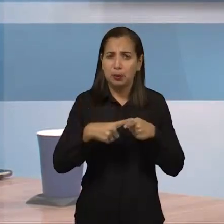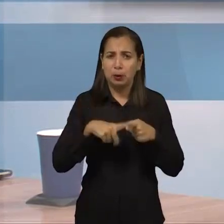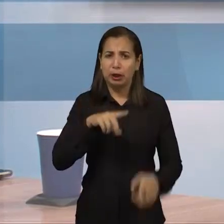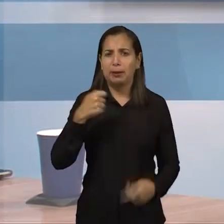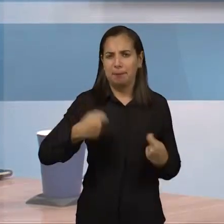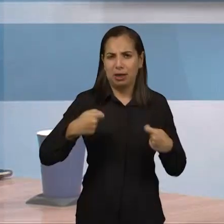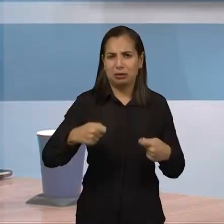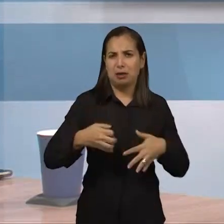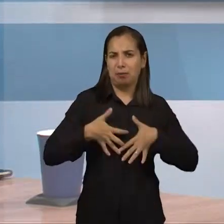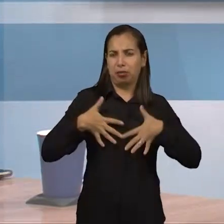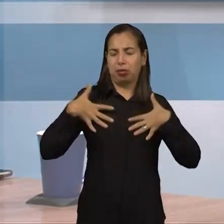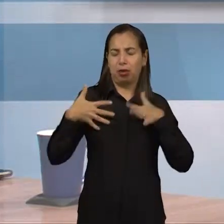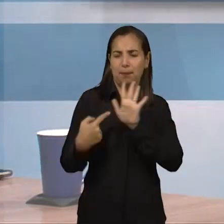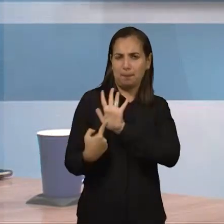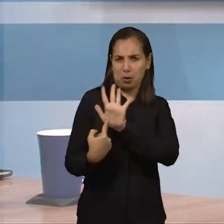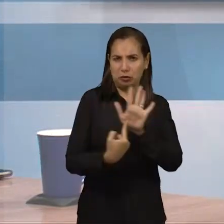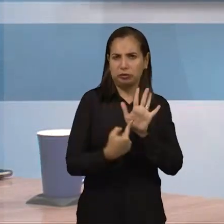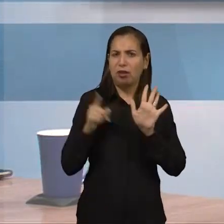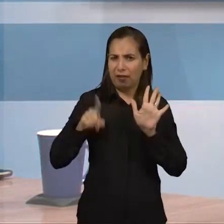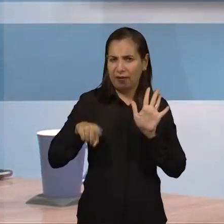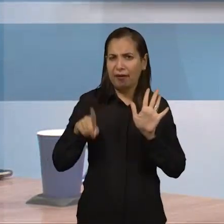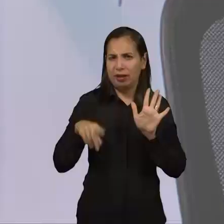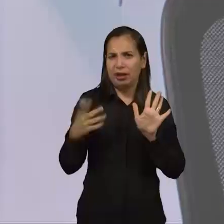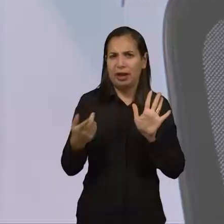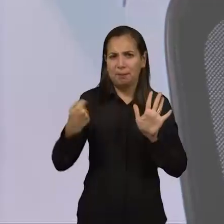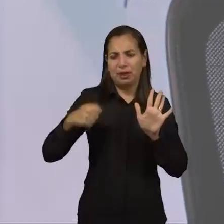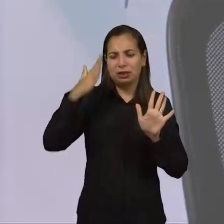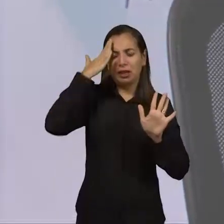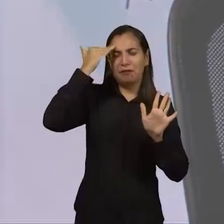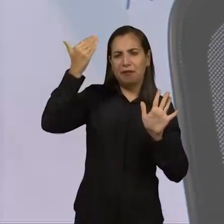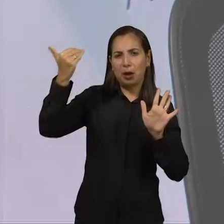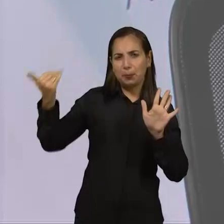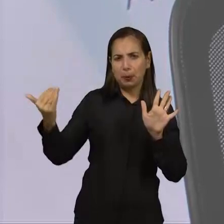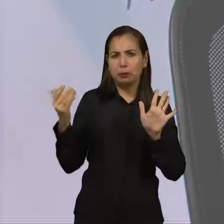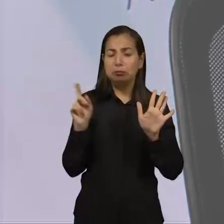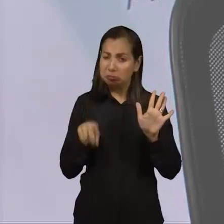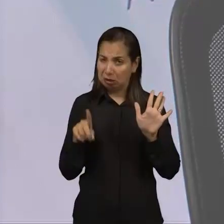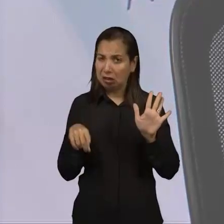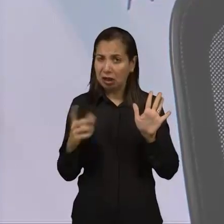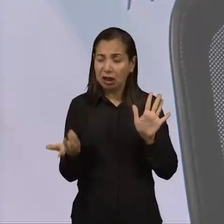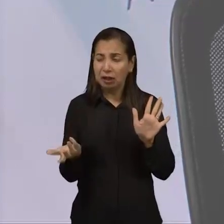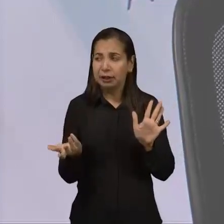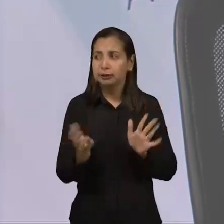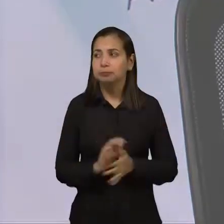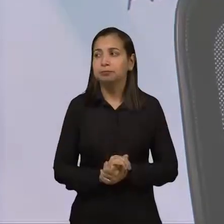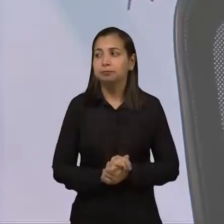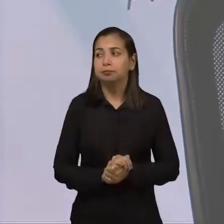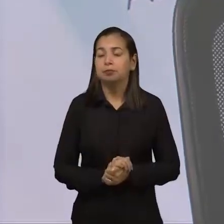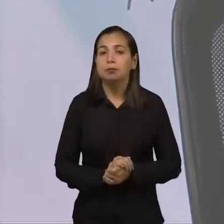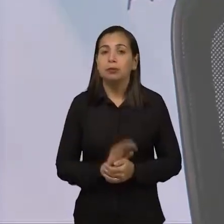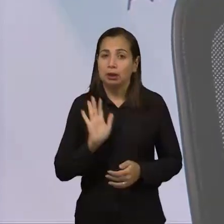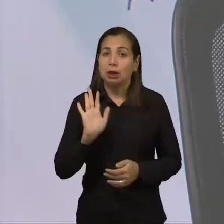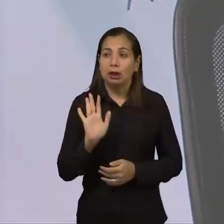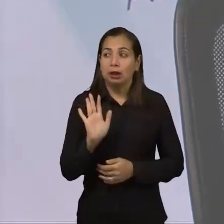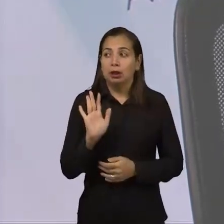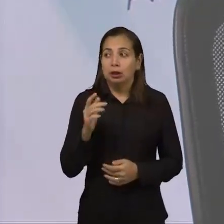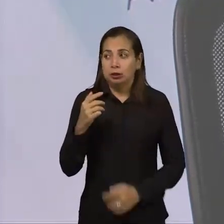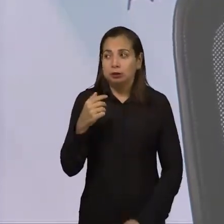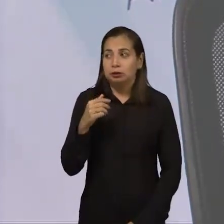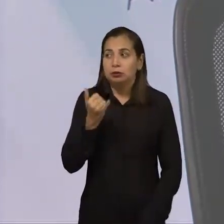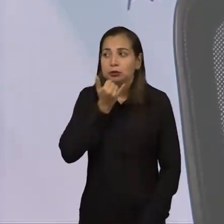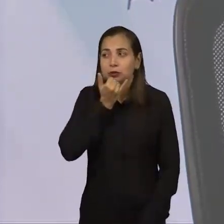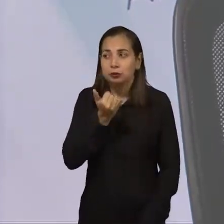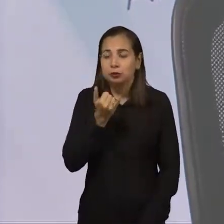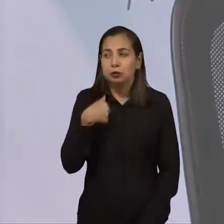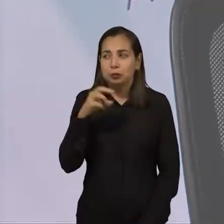de fama, pelo lado negativo, 5 minutos de fama geralmente é por aquilo que é edificante. Vou lhe interromper, professor, só um minutinho. Estou sendo assim